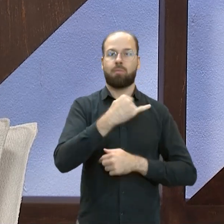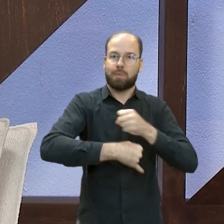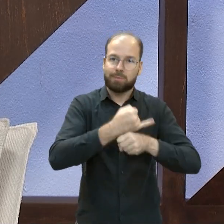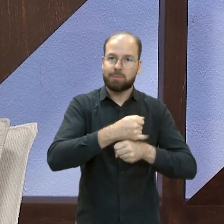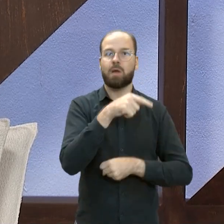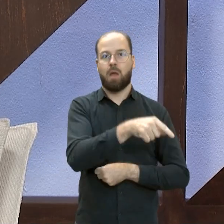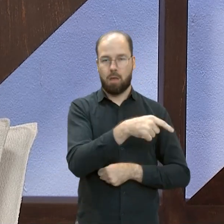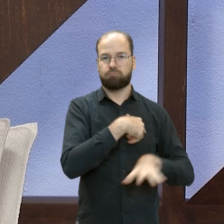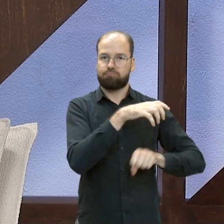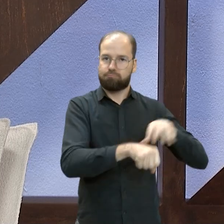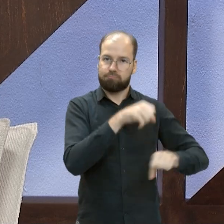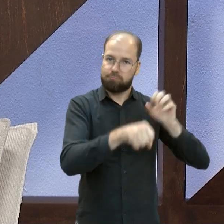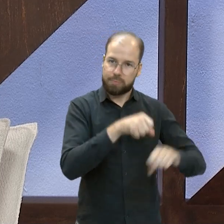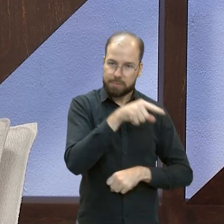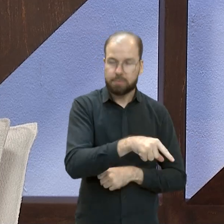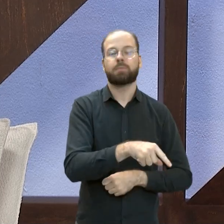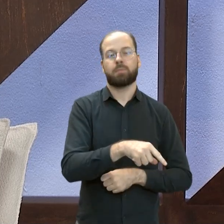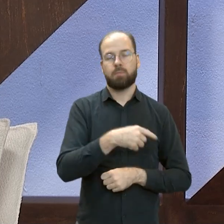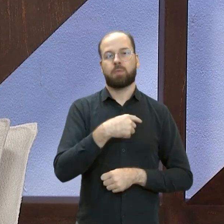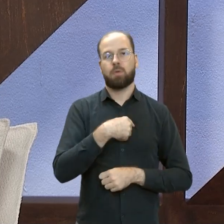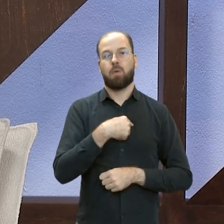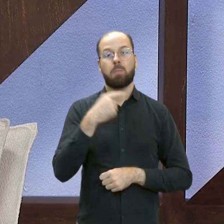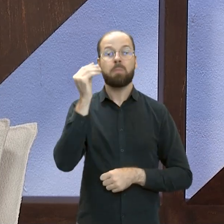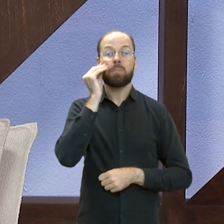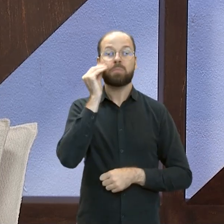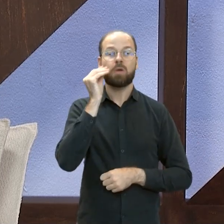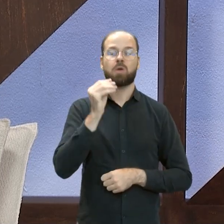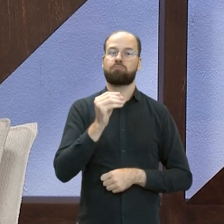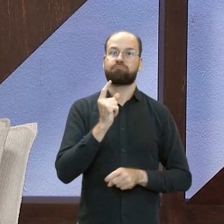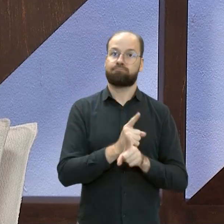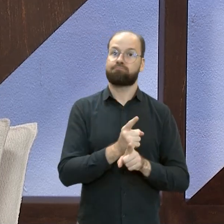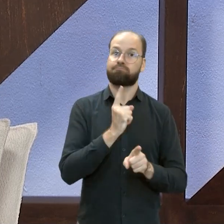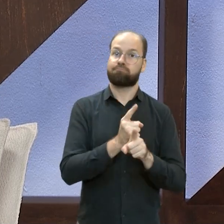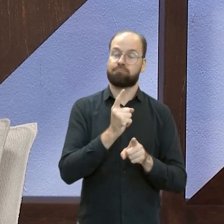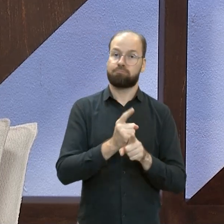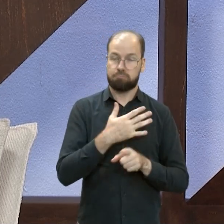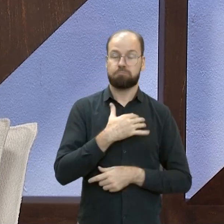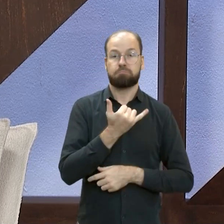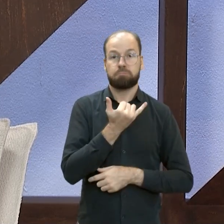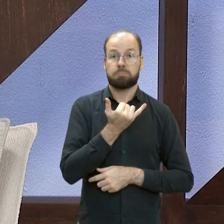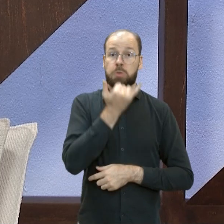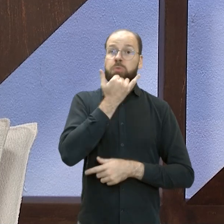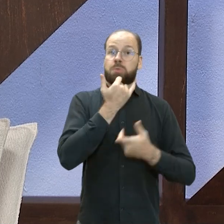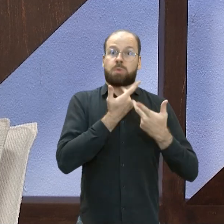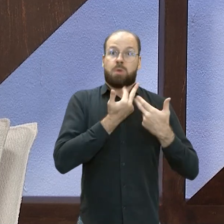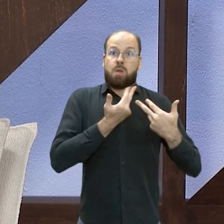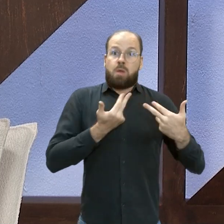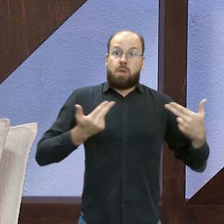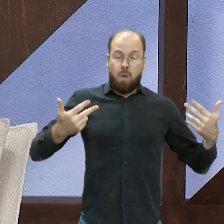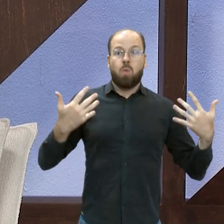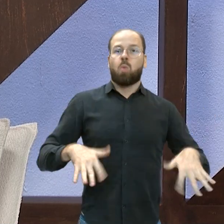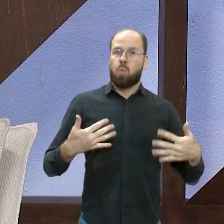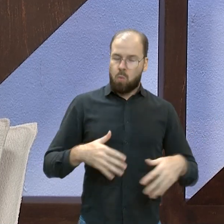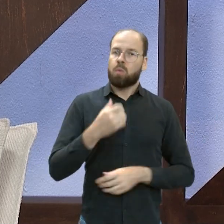isso contribuiu bastante para... Eu achei que eu não ia encontrar, né, tanta coisa, mas eu encontrei muita coisa. Então